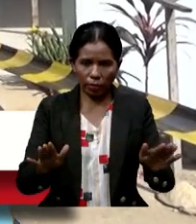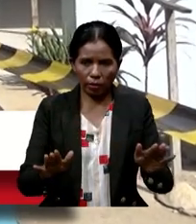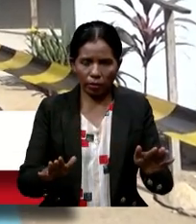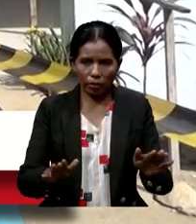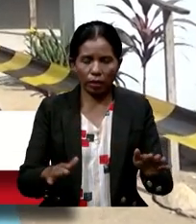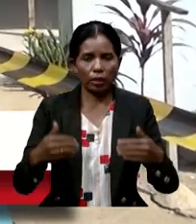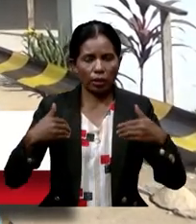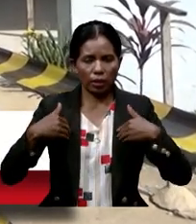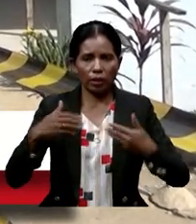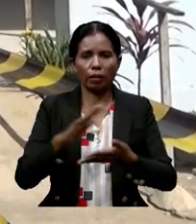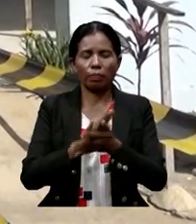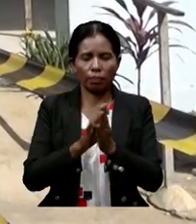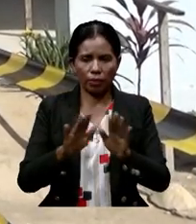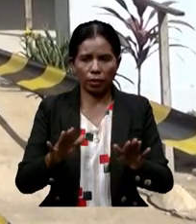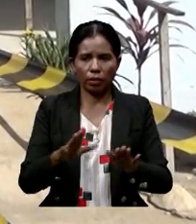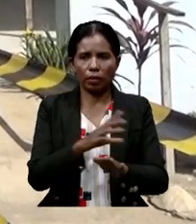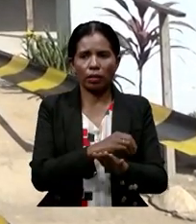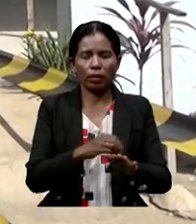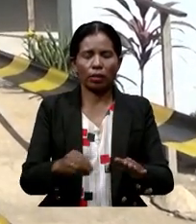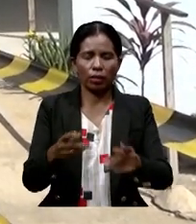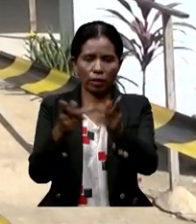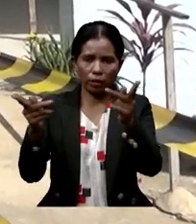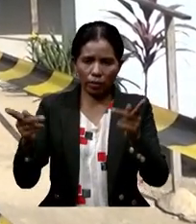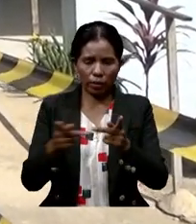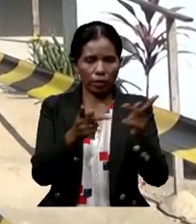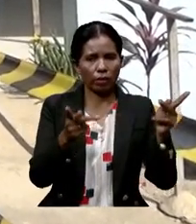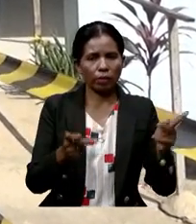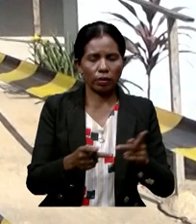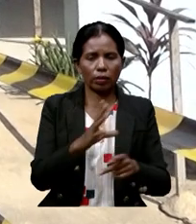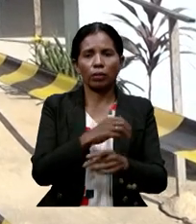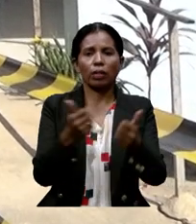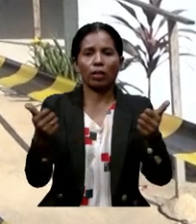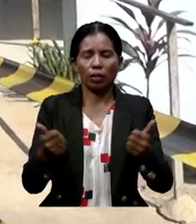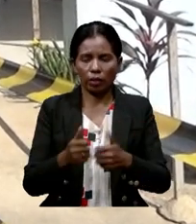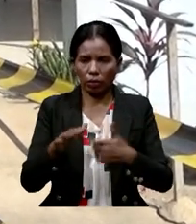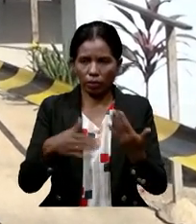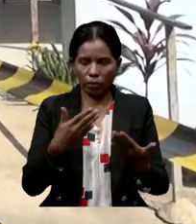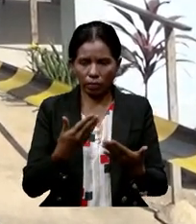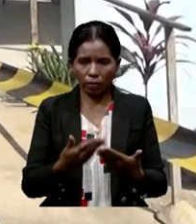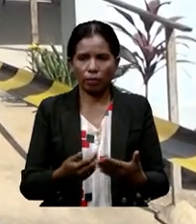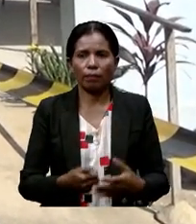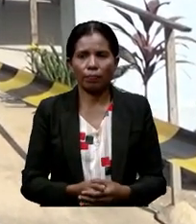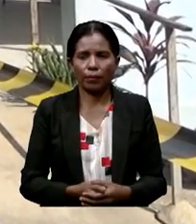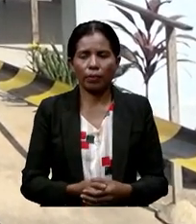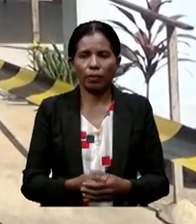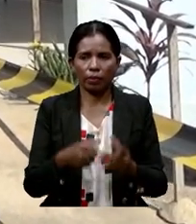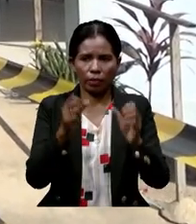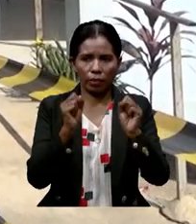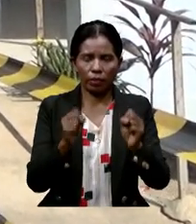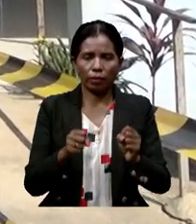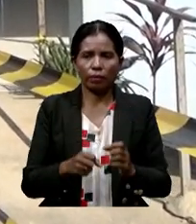paz. E a bairro, bairro. Não mo chal de. A tu não é.